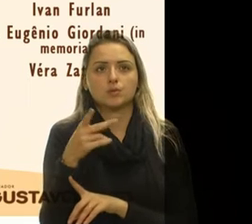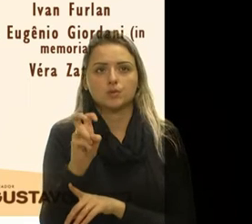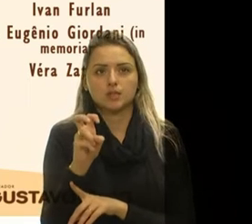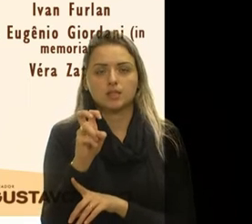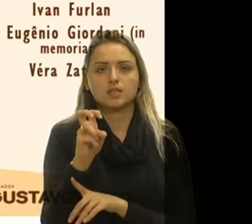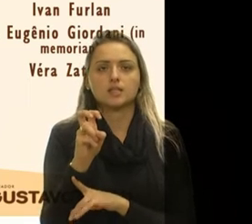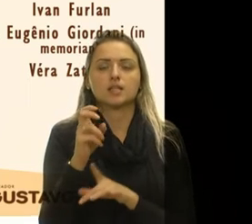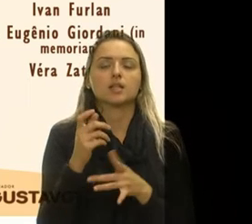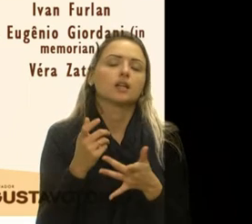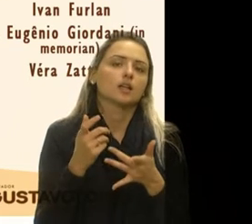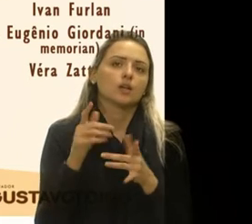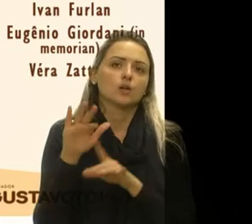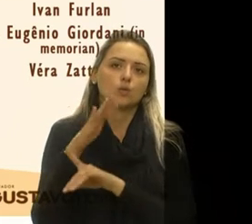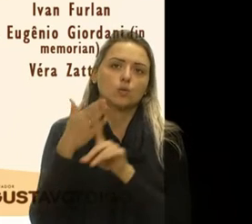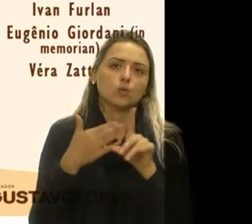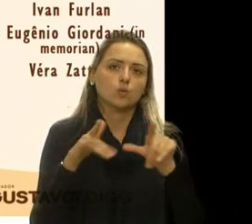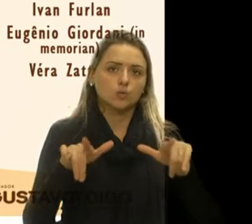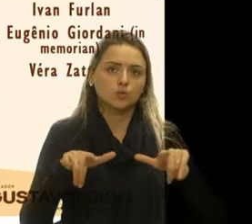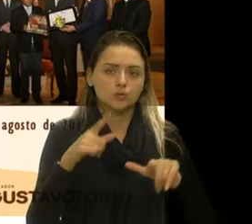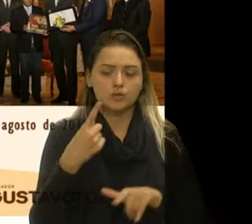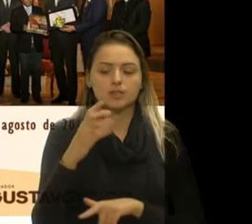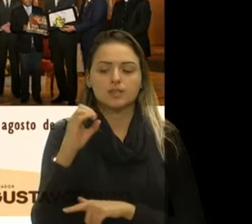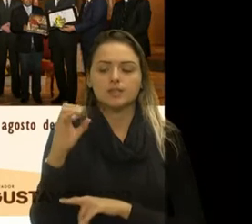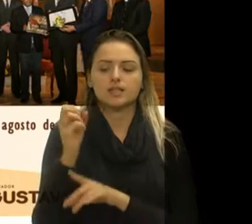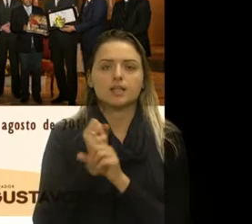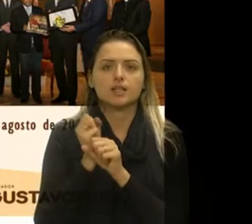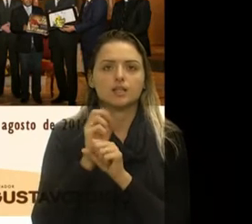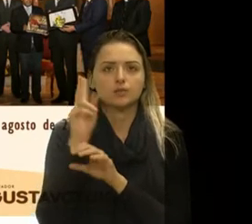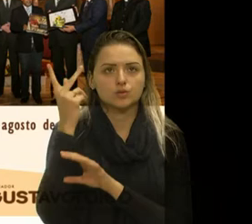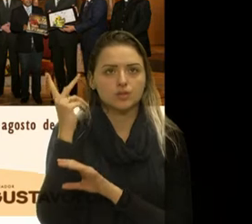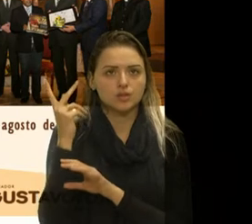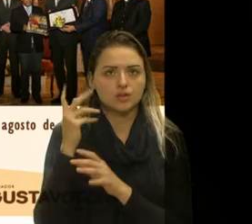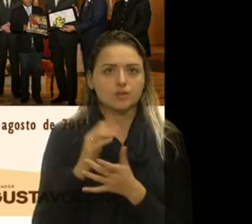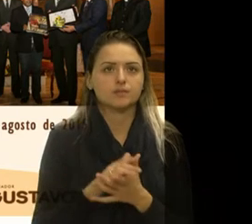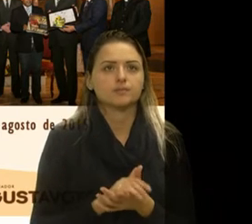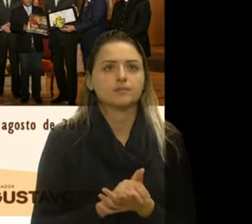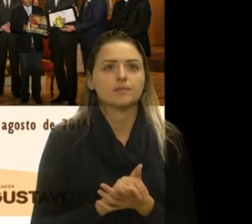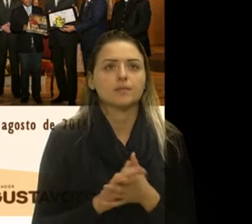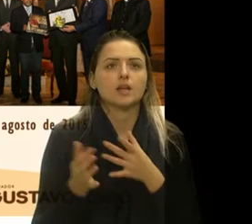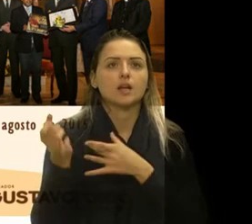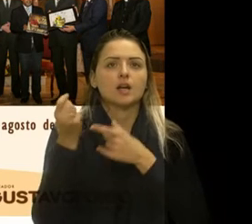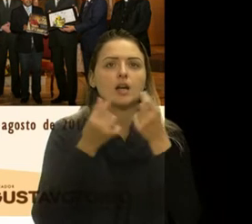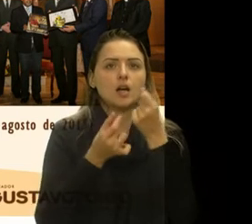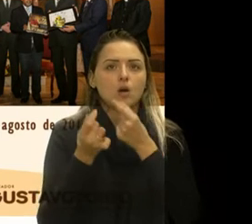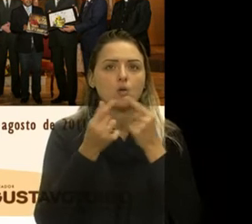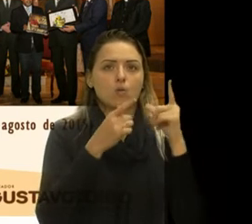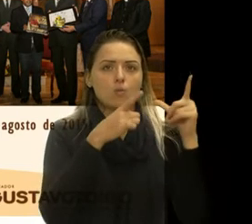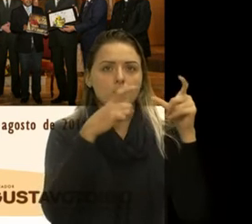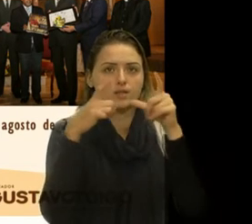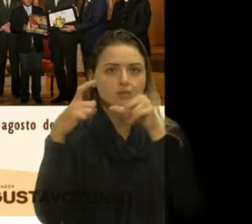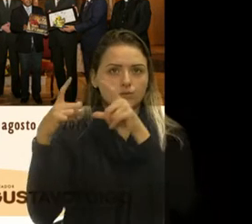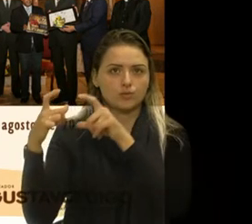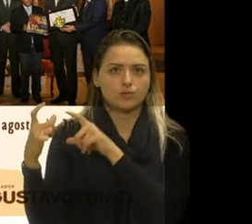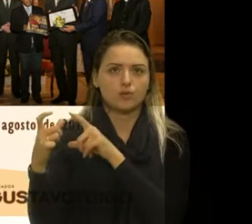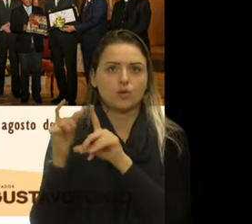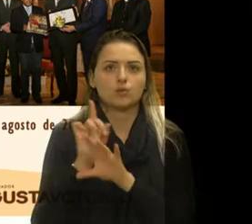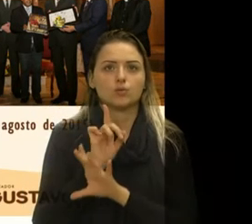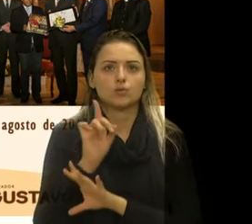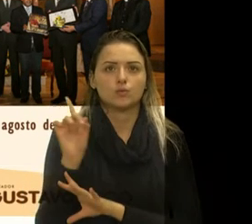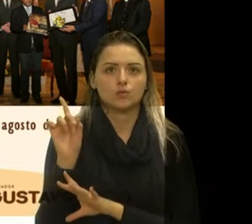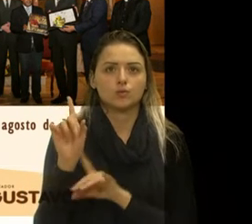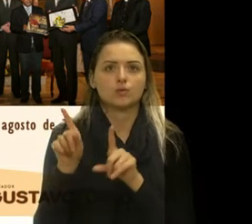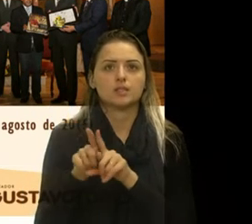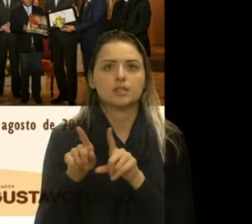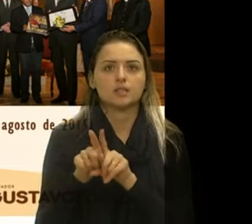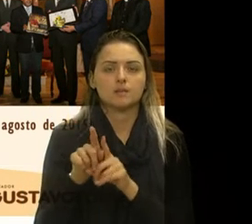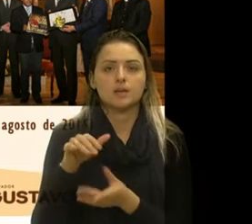honraria Aldo Locatelli, 100 anos de história e legado. Pode passar. Algumas imagens, vereador Edson, de Vossa Excelência também,